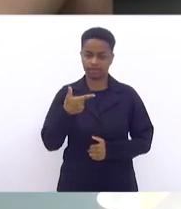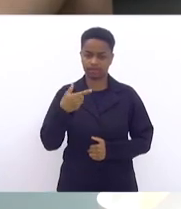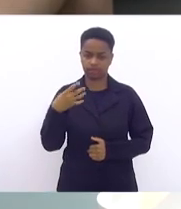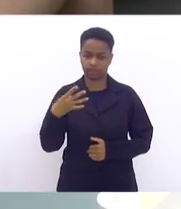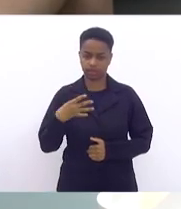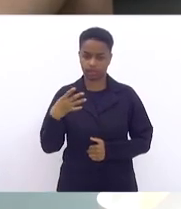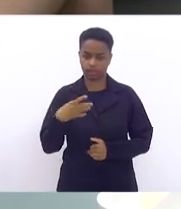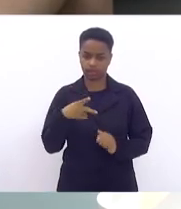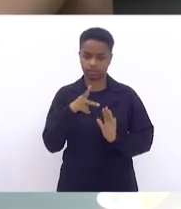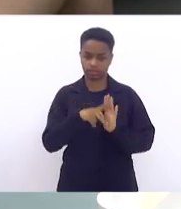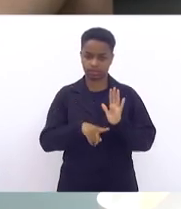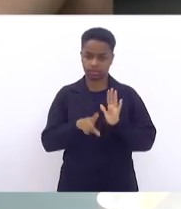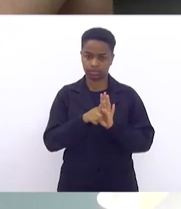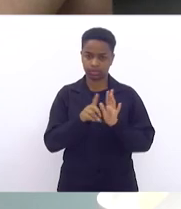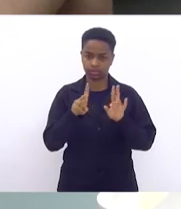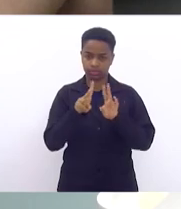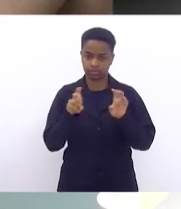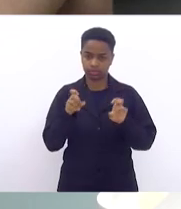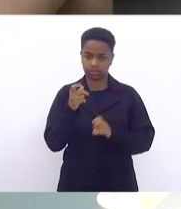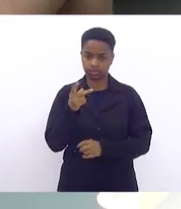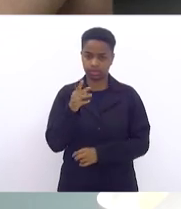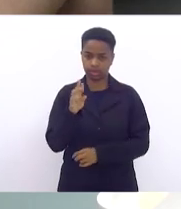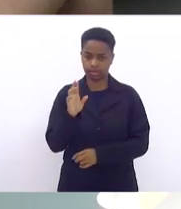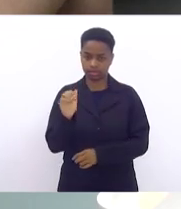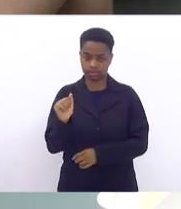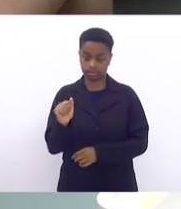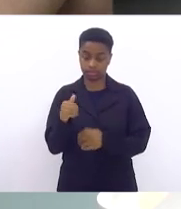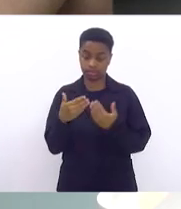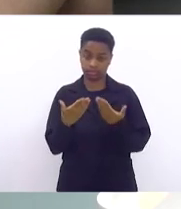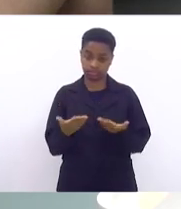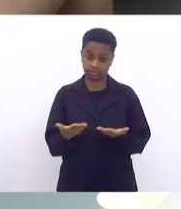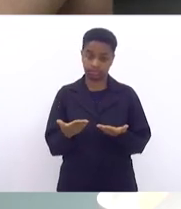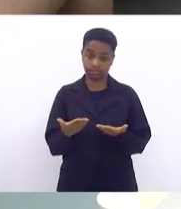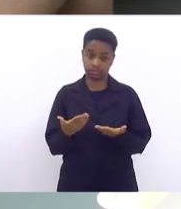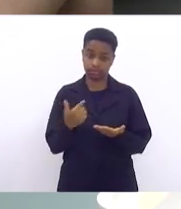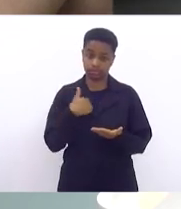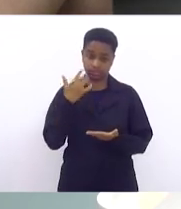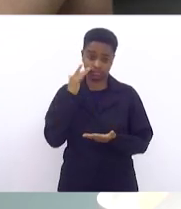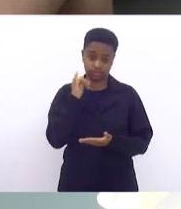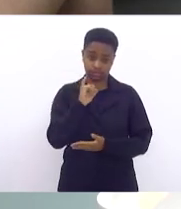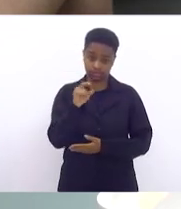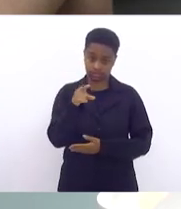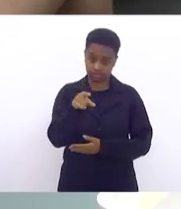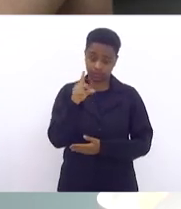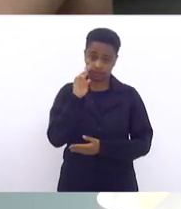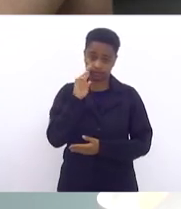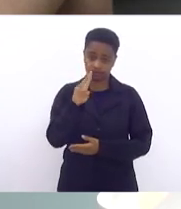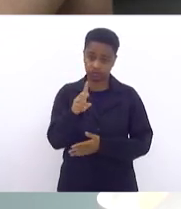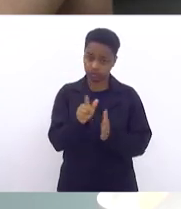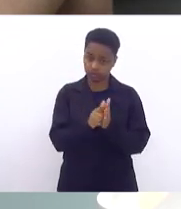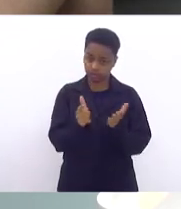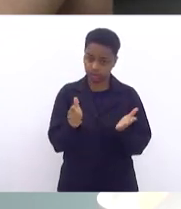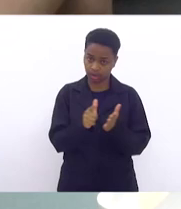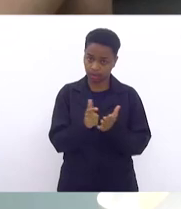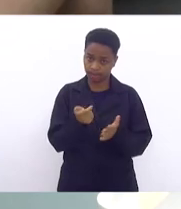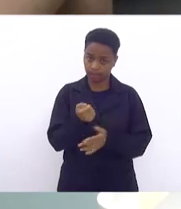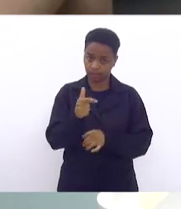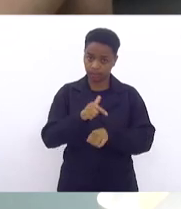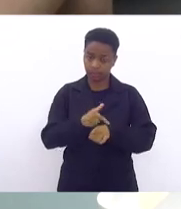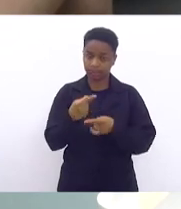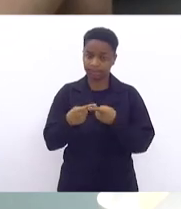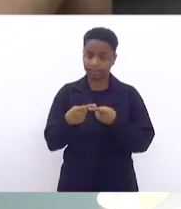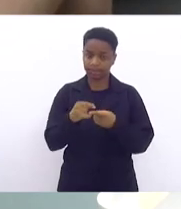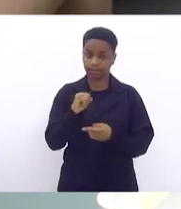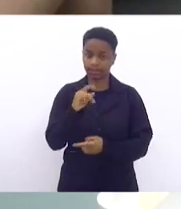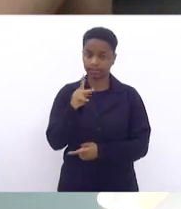24º projeto sobre PVA. Não sei se ouviu matéria recente no jornal, o IPVA no estado